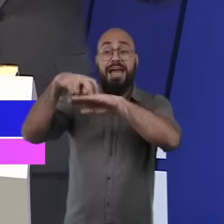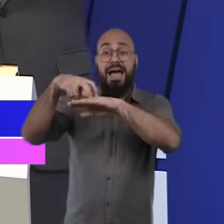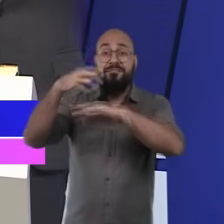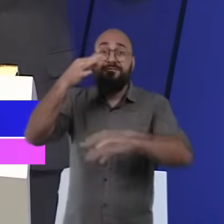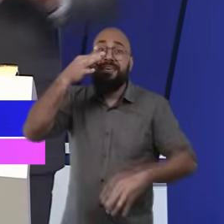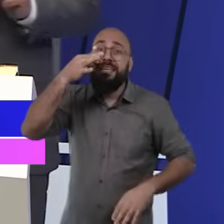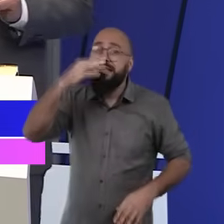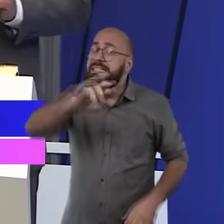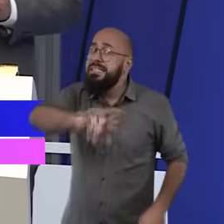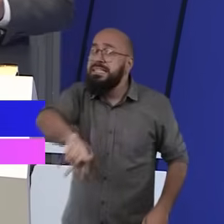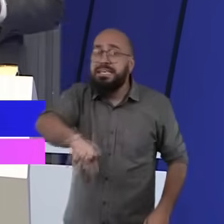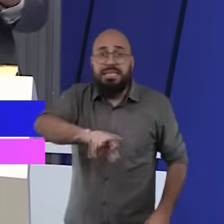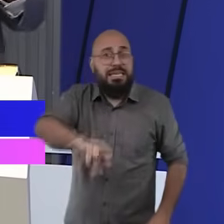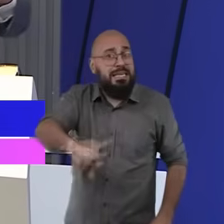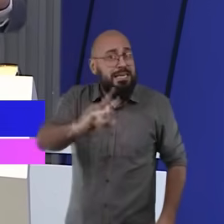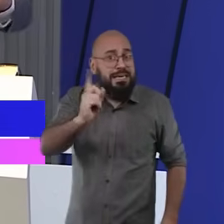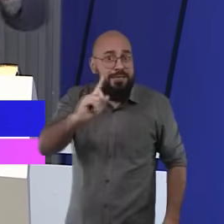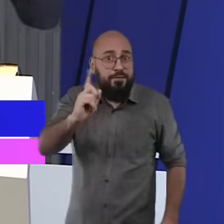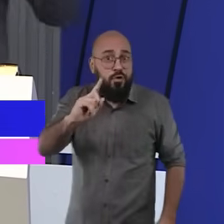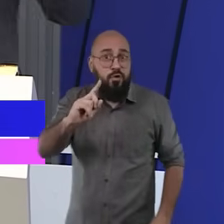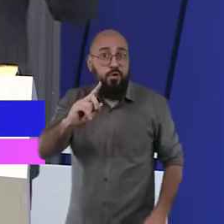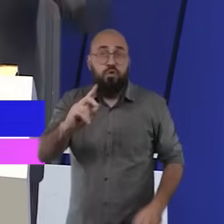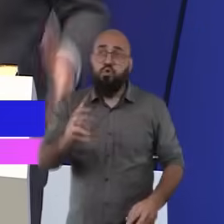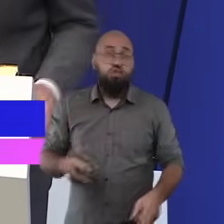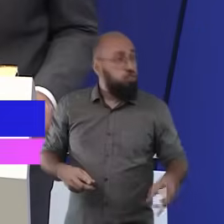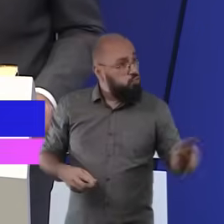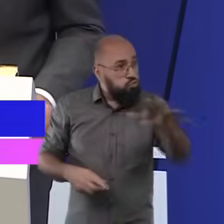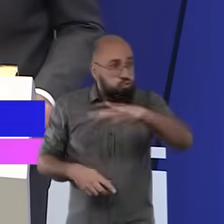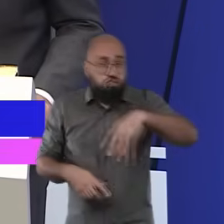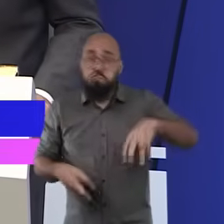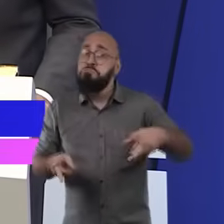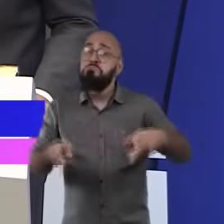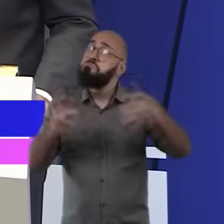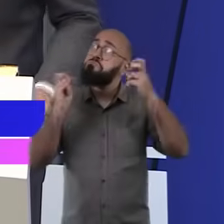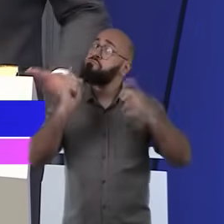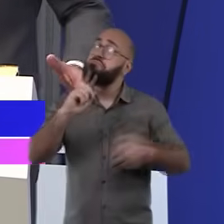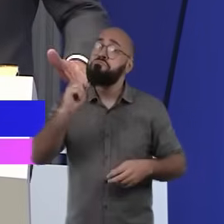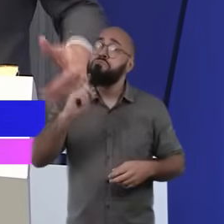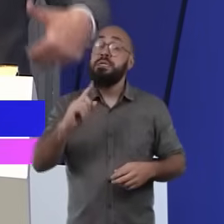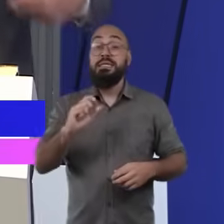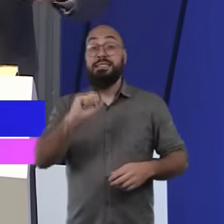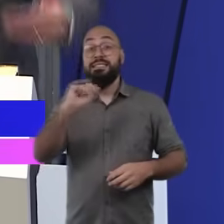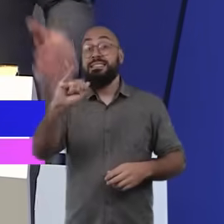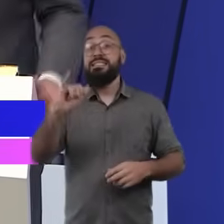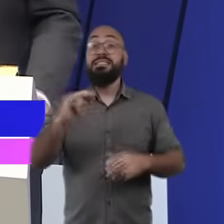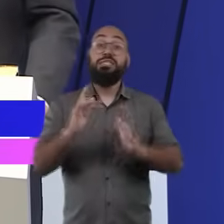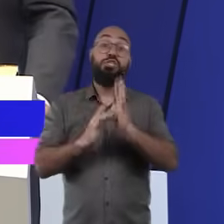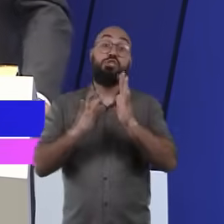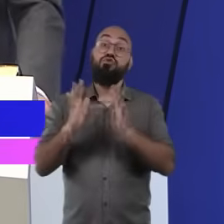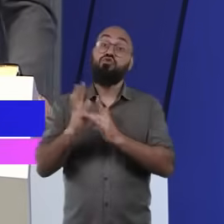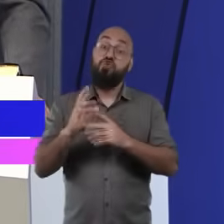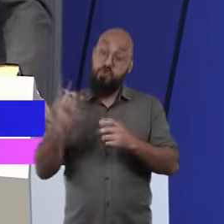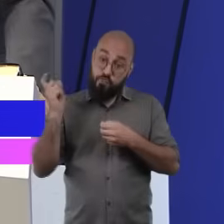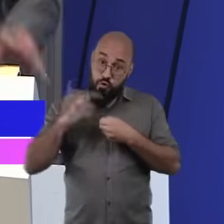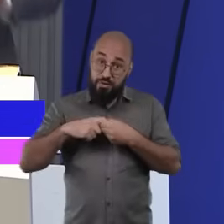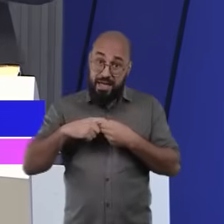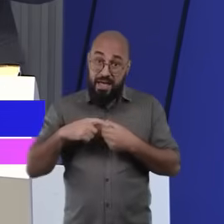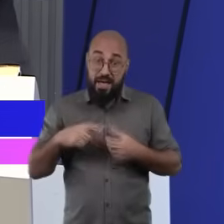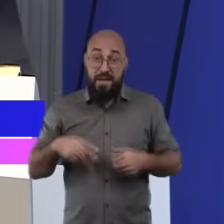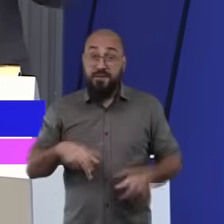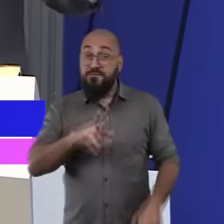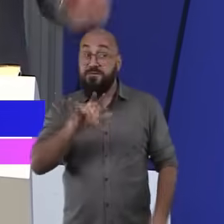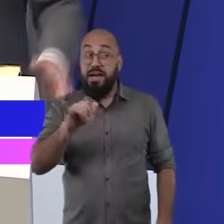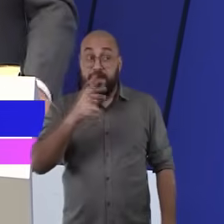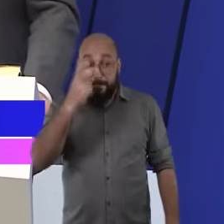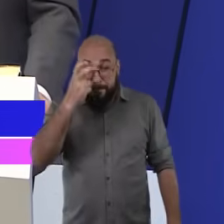será visível, não será perceptível, mas quando Jesus voltar, nós vamos